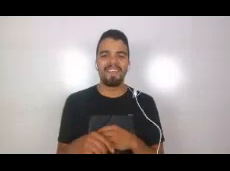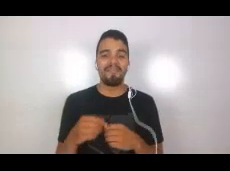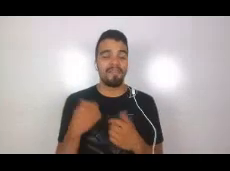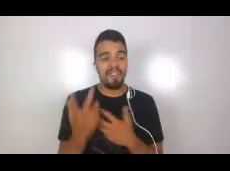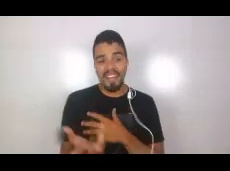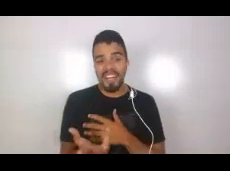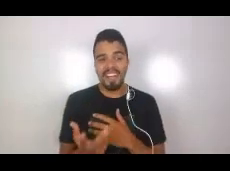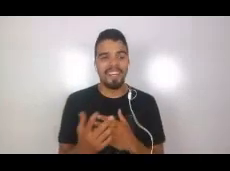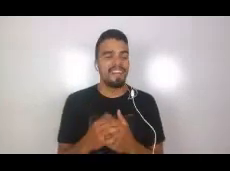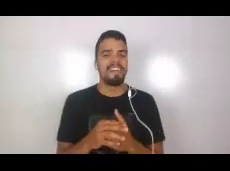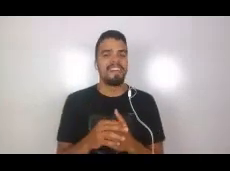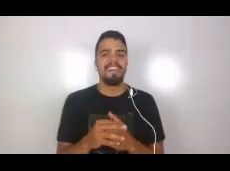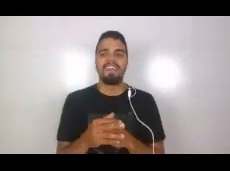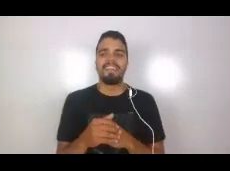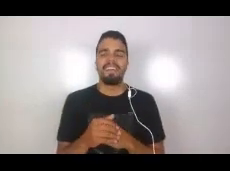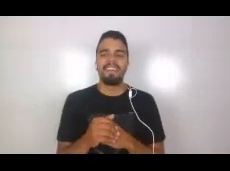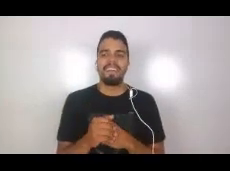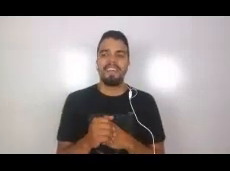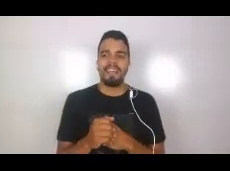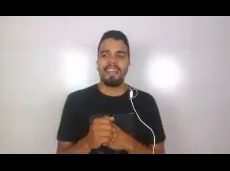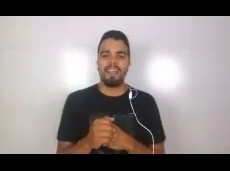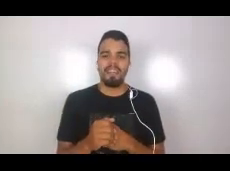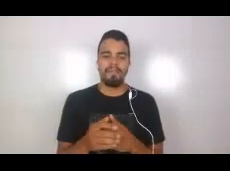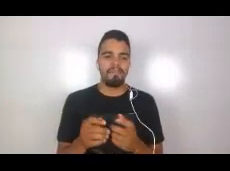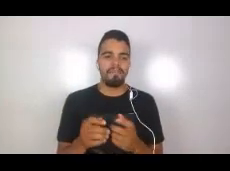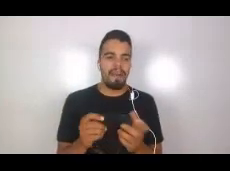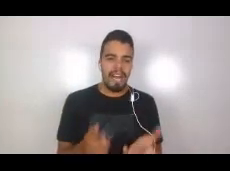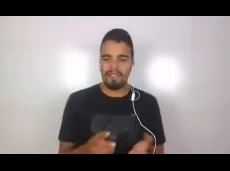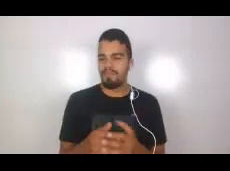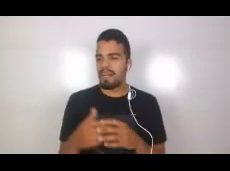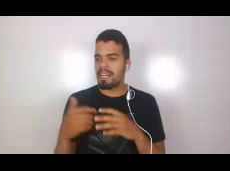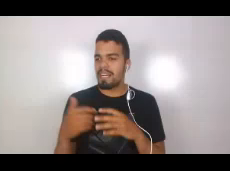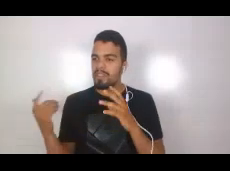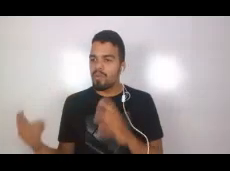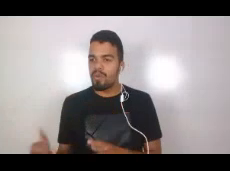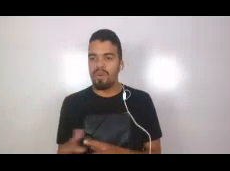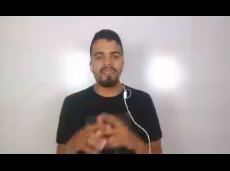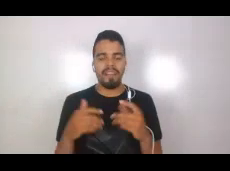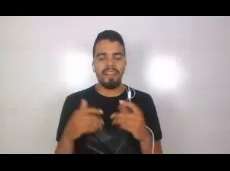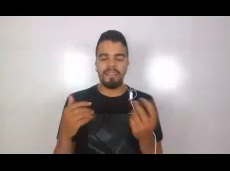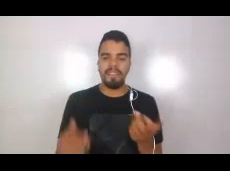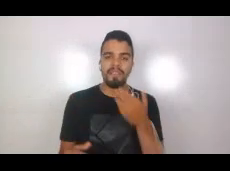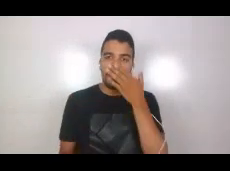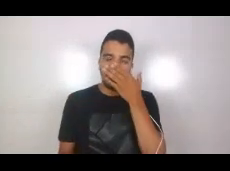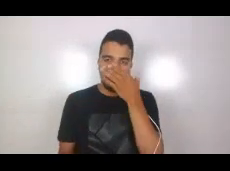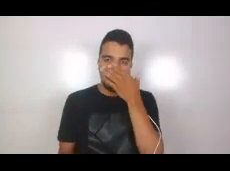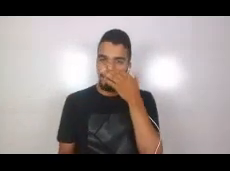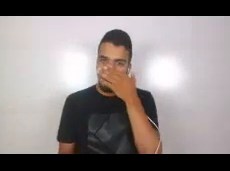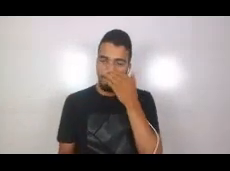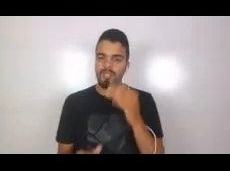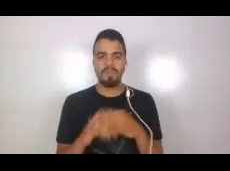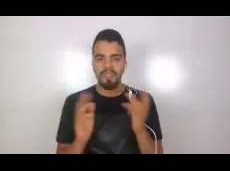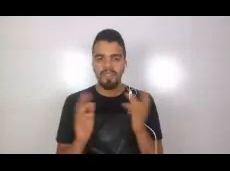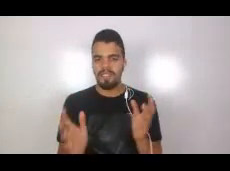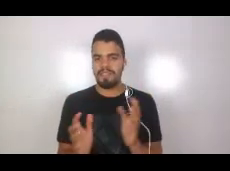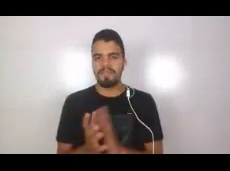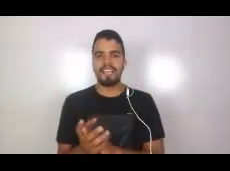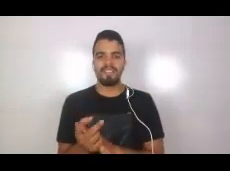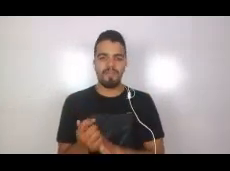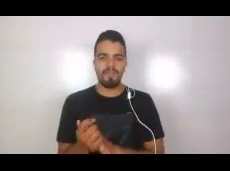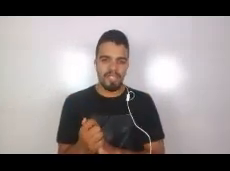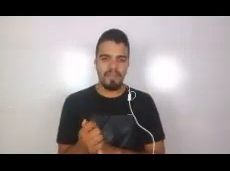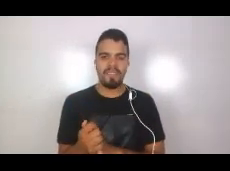carro, van, né, barco, uma canoa, um navio. Então, nós colocamos tudo